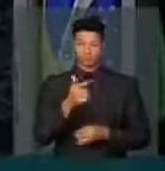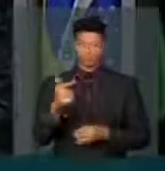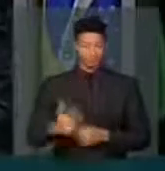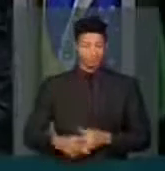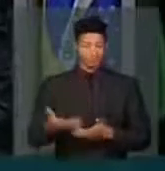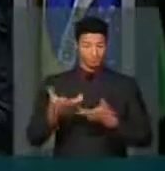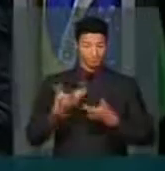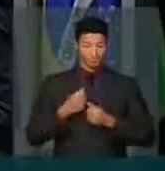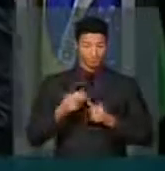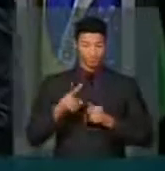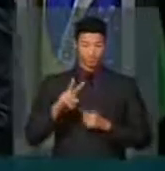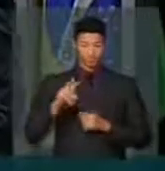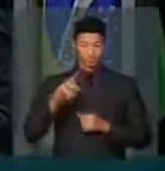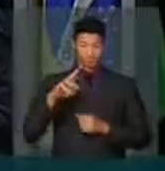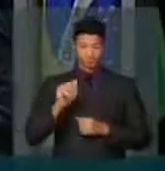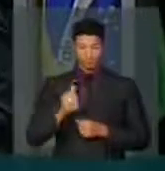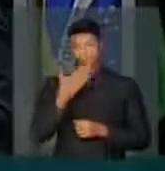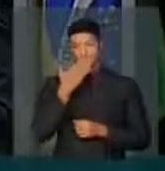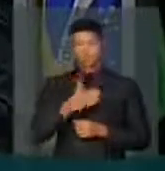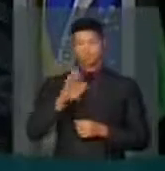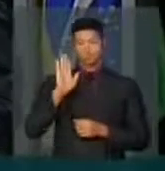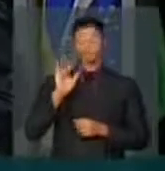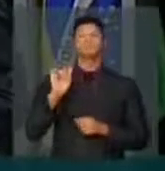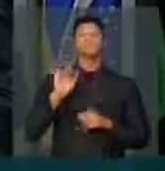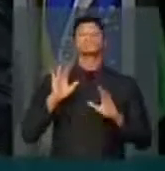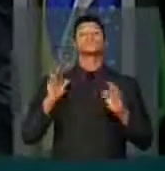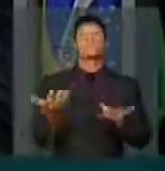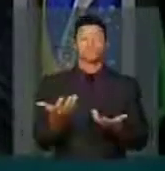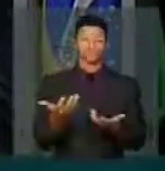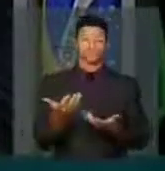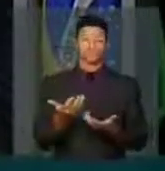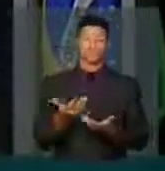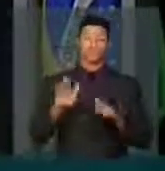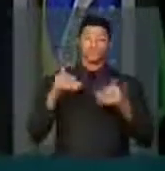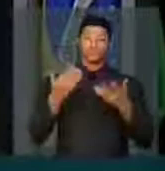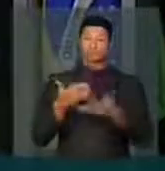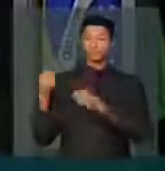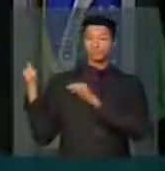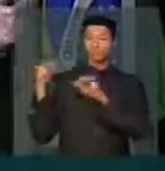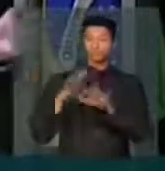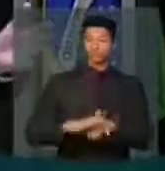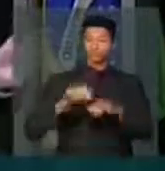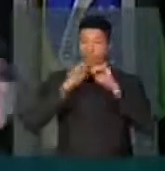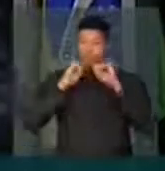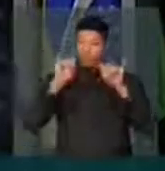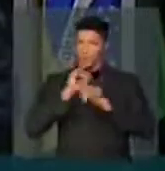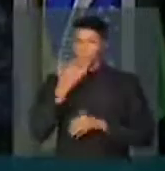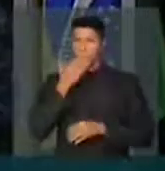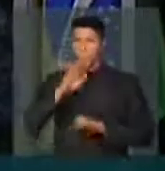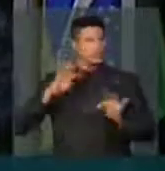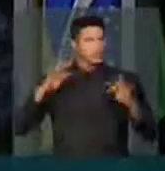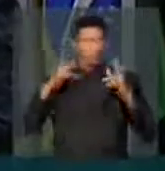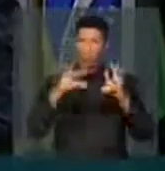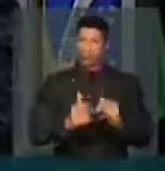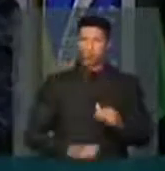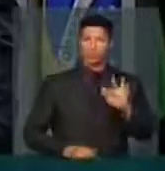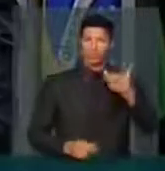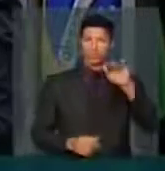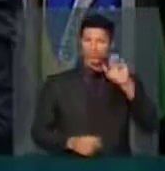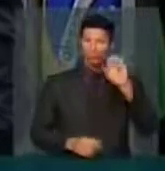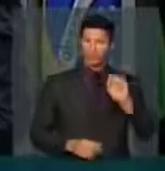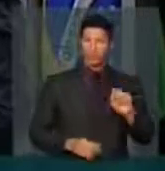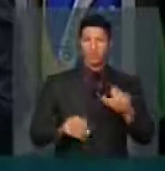estão recebendo as verbas que foram prometidas. Então, o que acontece? Quando vem a campanha, promete tudo. Promete FIES,